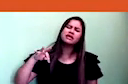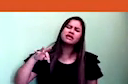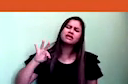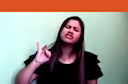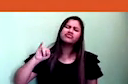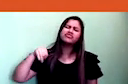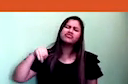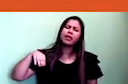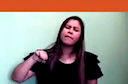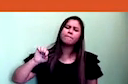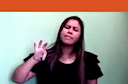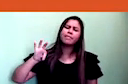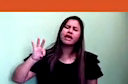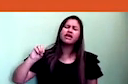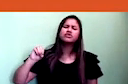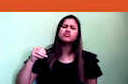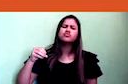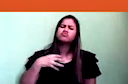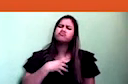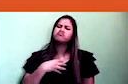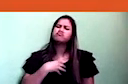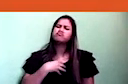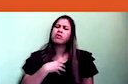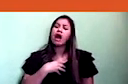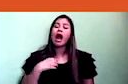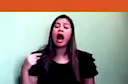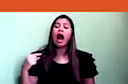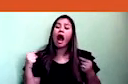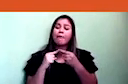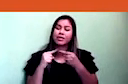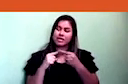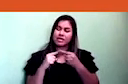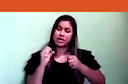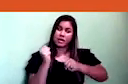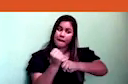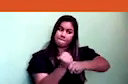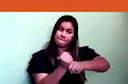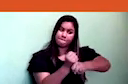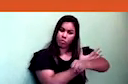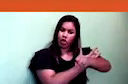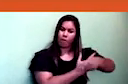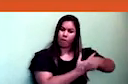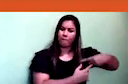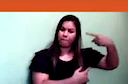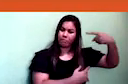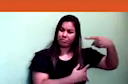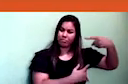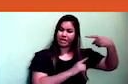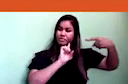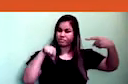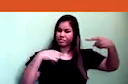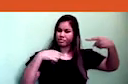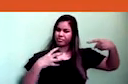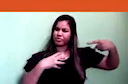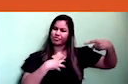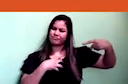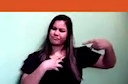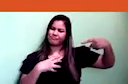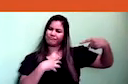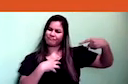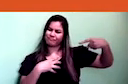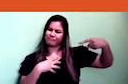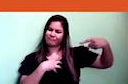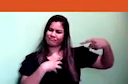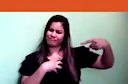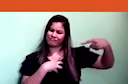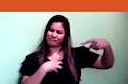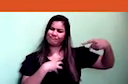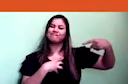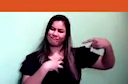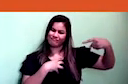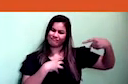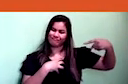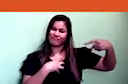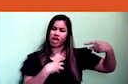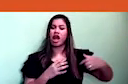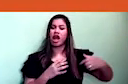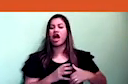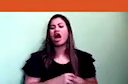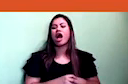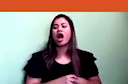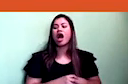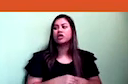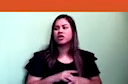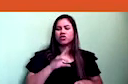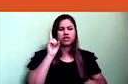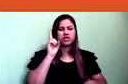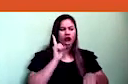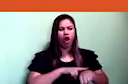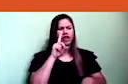Então, os sentimentos eles são um estado de ânimo que surge em relação aos estímulos externos. É a reação da reação, né? Eu tive uma reação